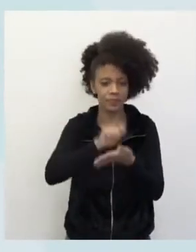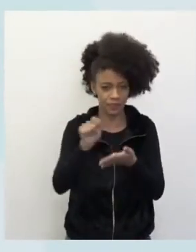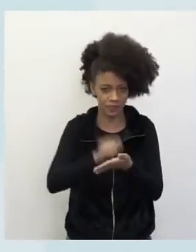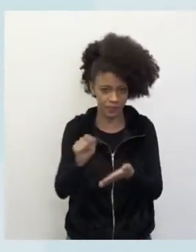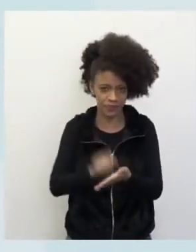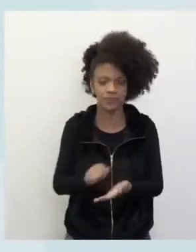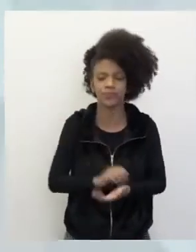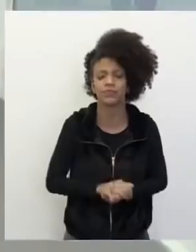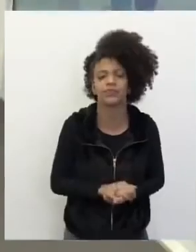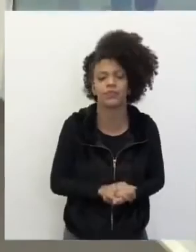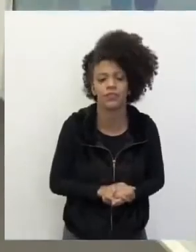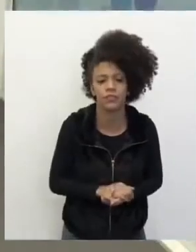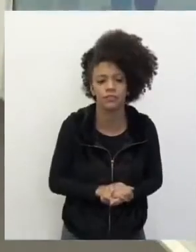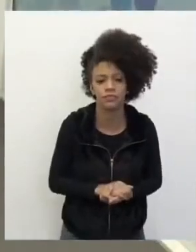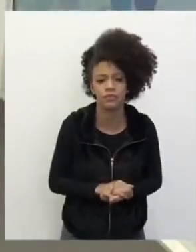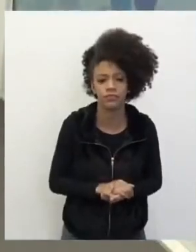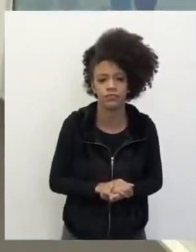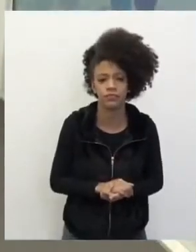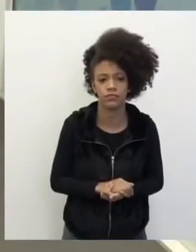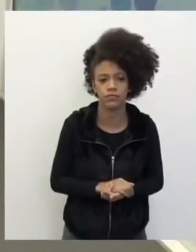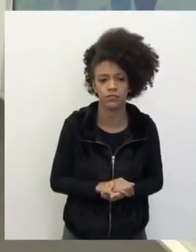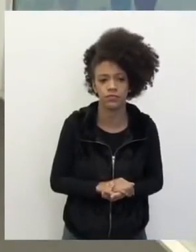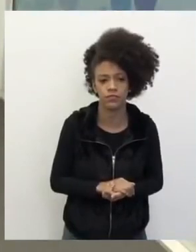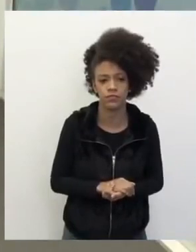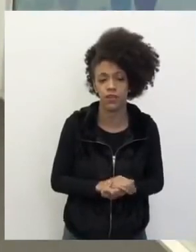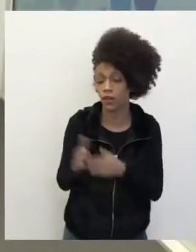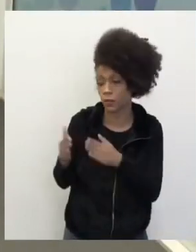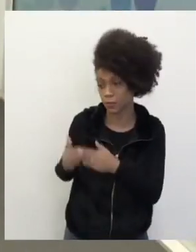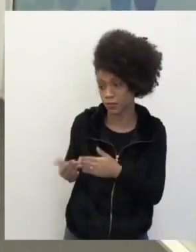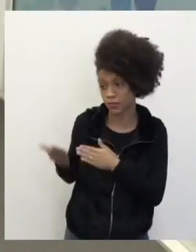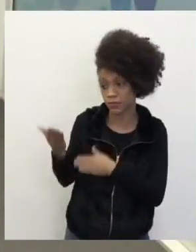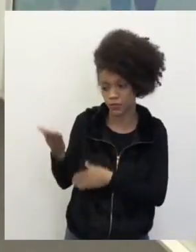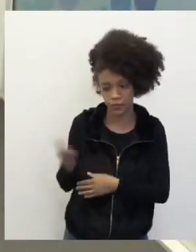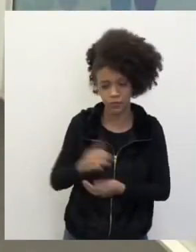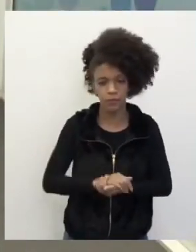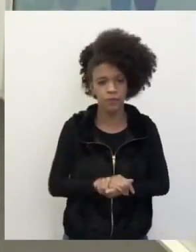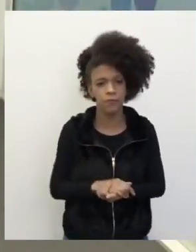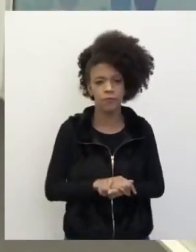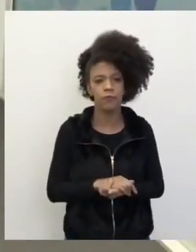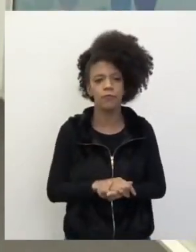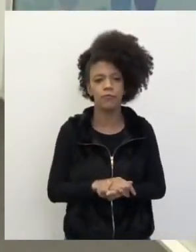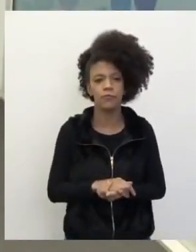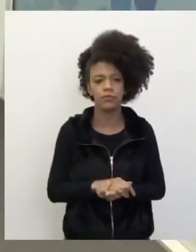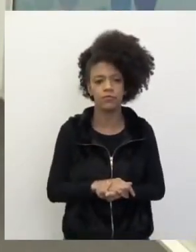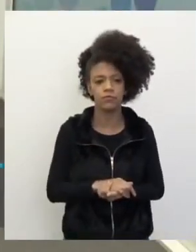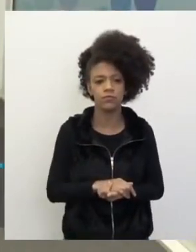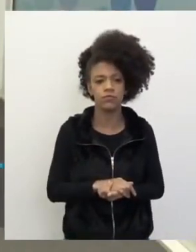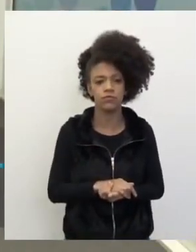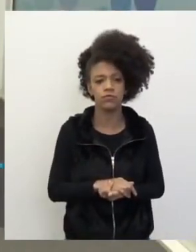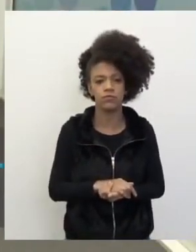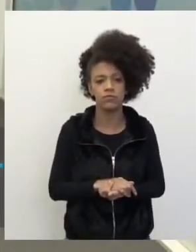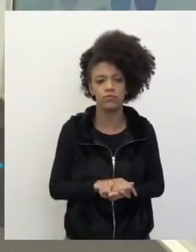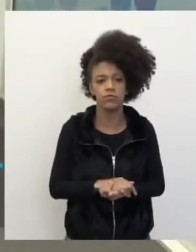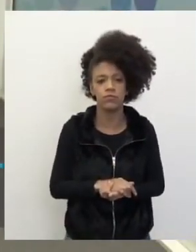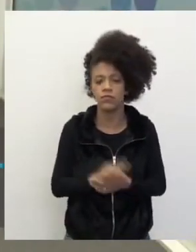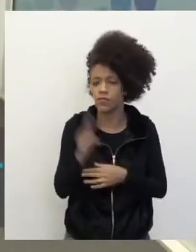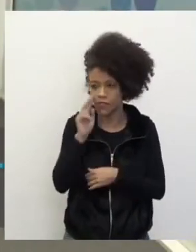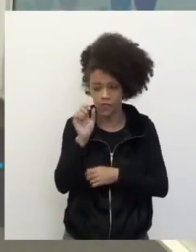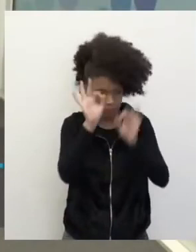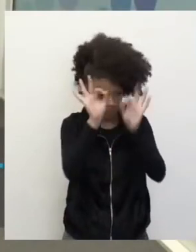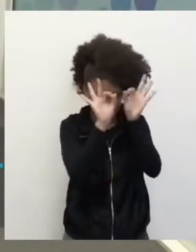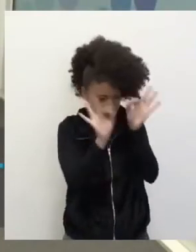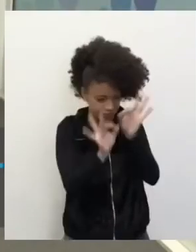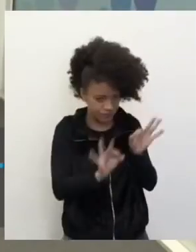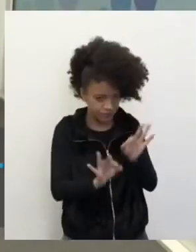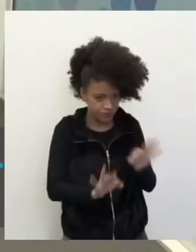Eles estão escrevendo. Por favor, pode pegar aí. Bora lá, deixa eu ver se fica bonitinho, se não vai aparecer